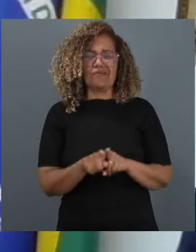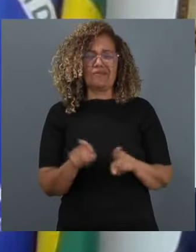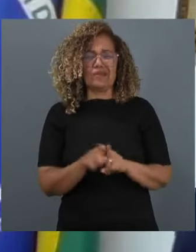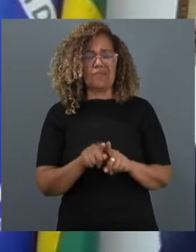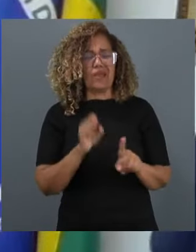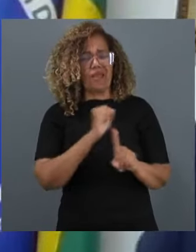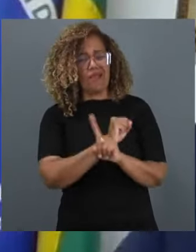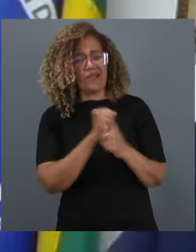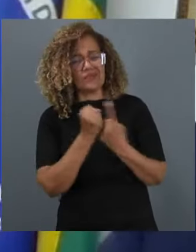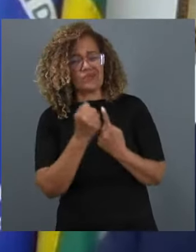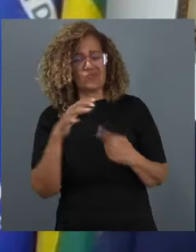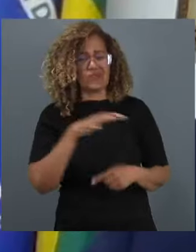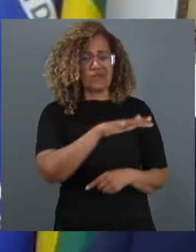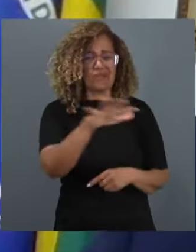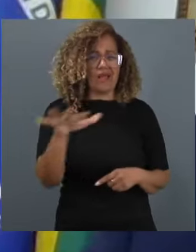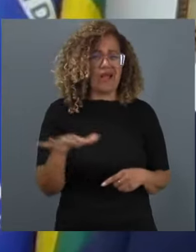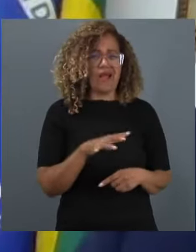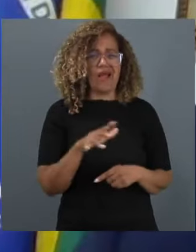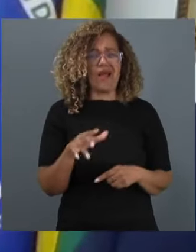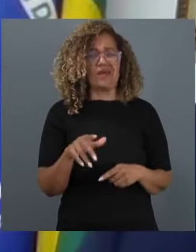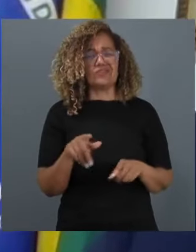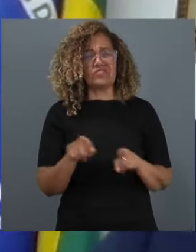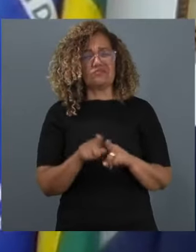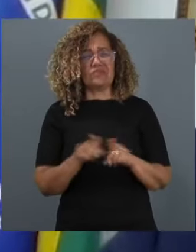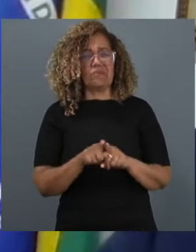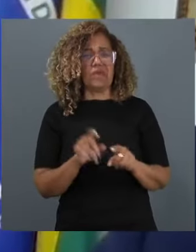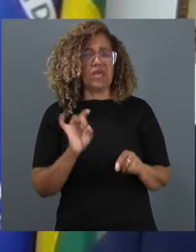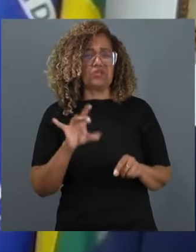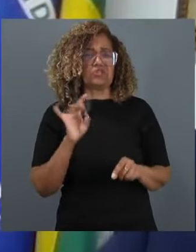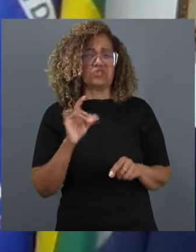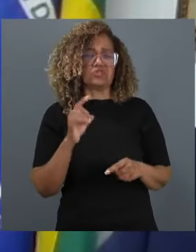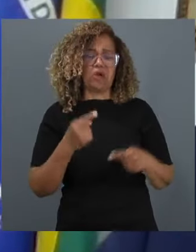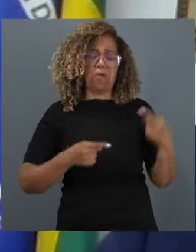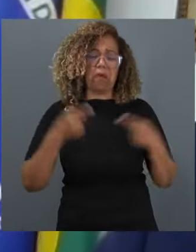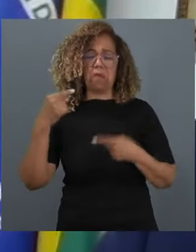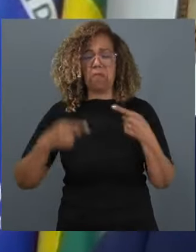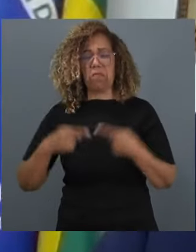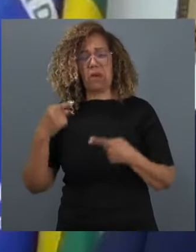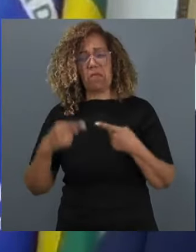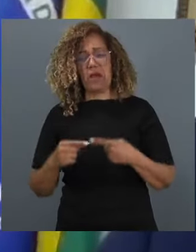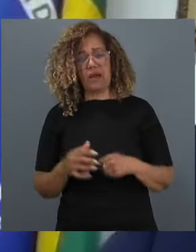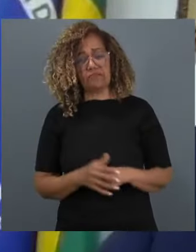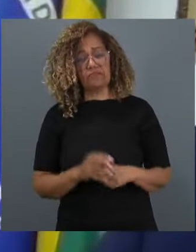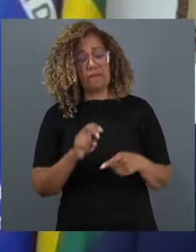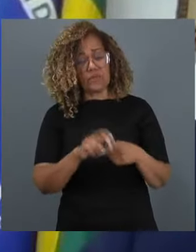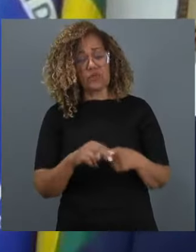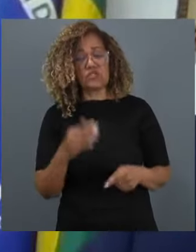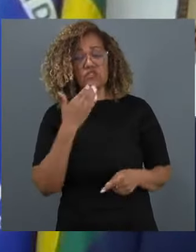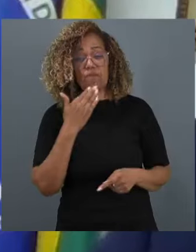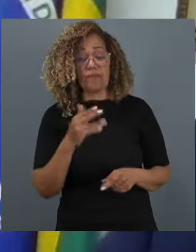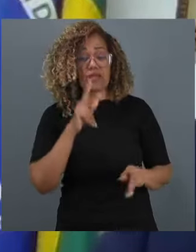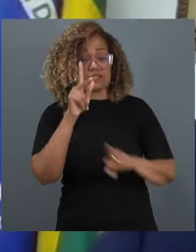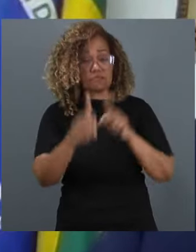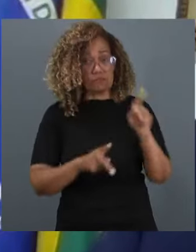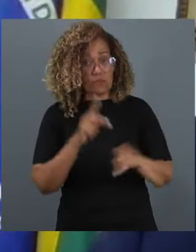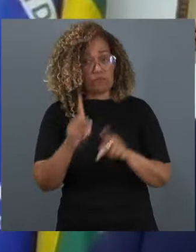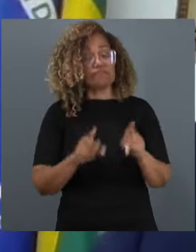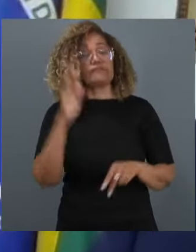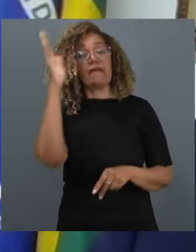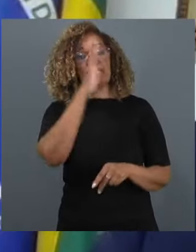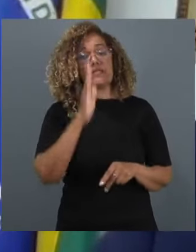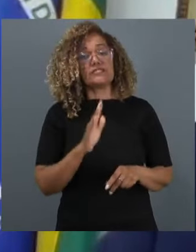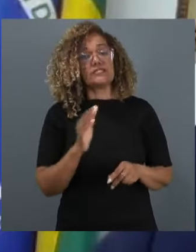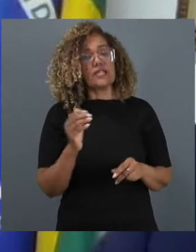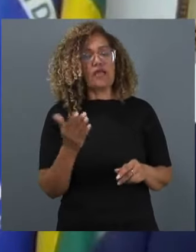que, eventualmente, pode fazer um barulho em relação a isso. Então, eu convoco a população brasileira para se